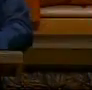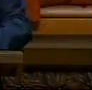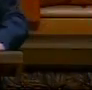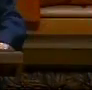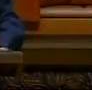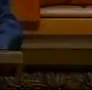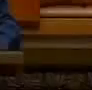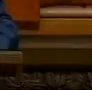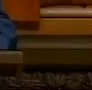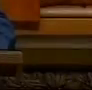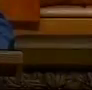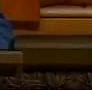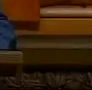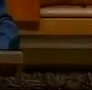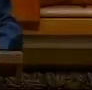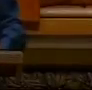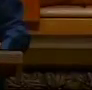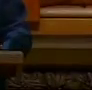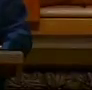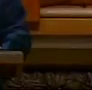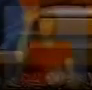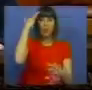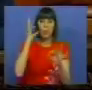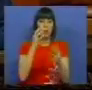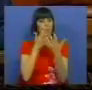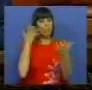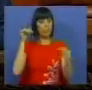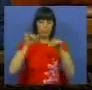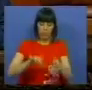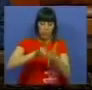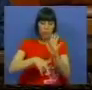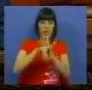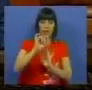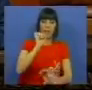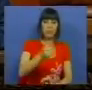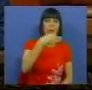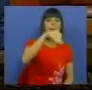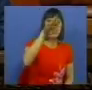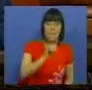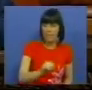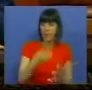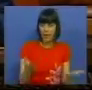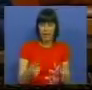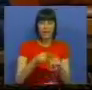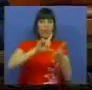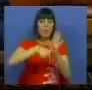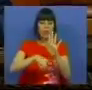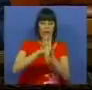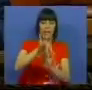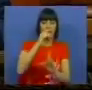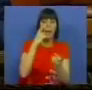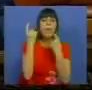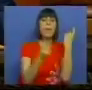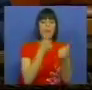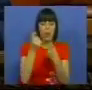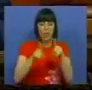O que julgo que é mais evidente neste projeto de lei do Partido Socialista é que o projeto de lei